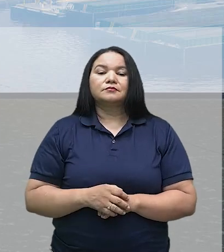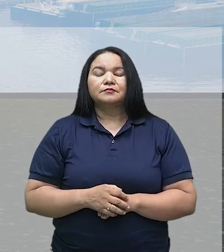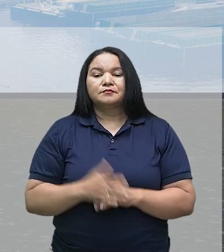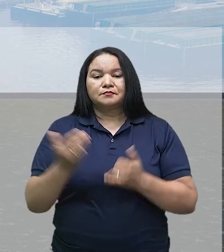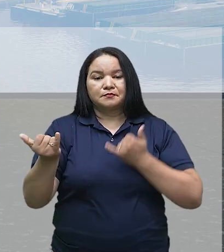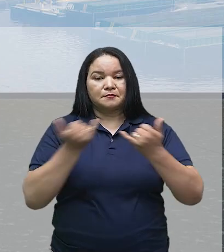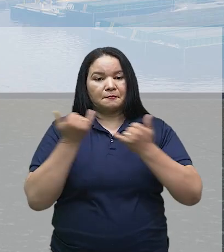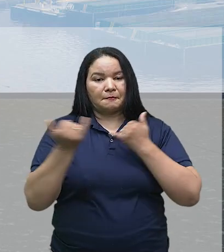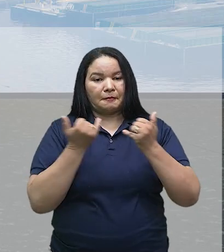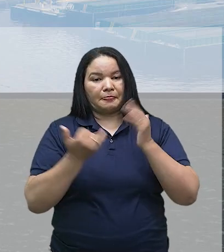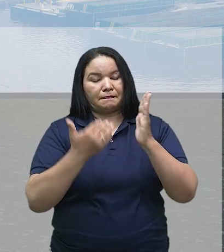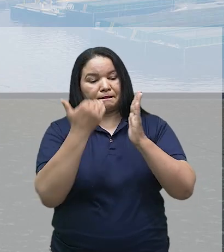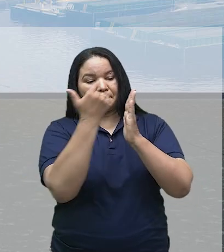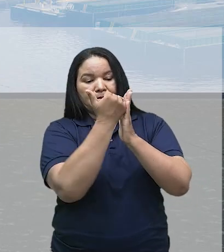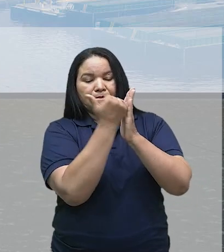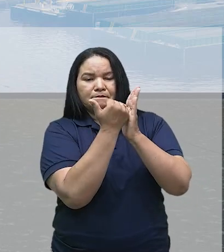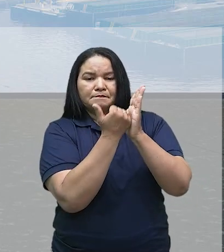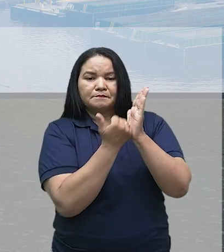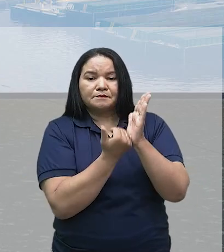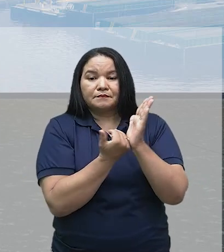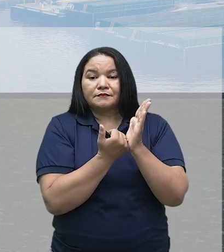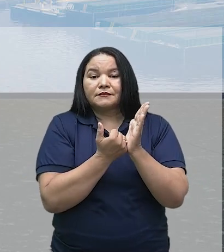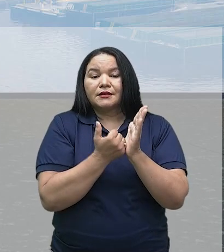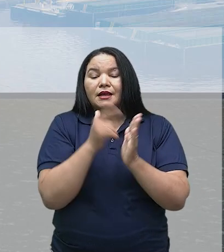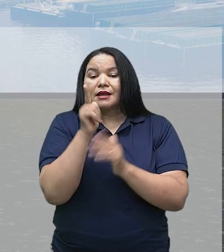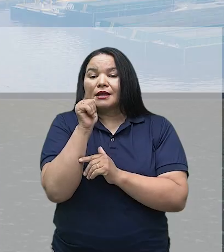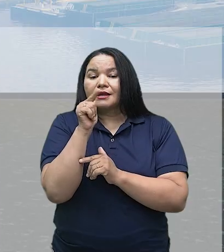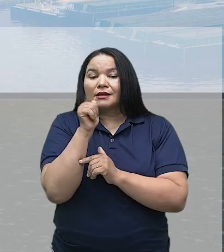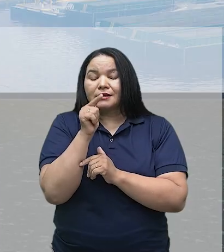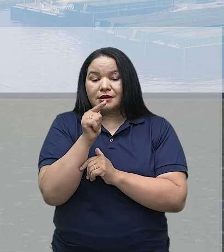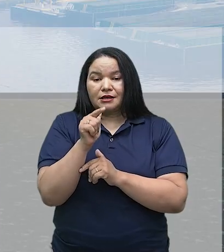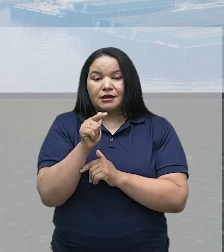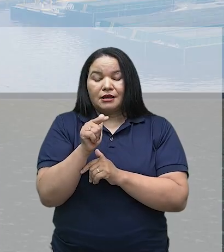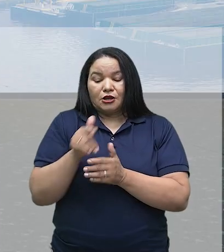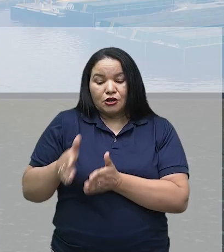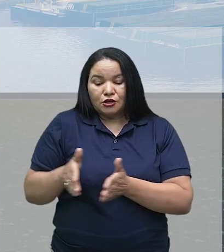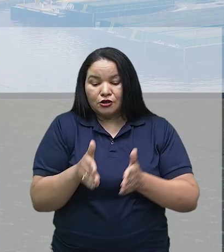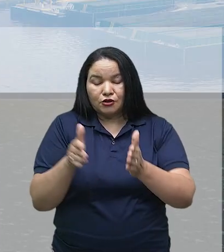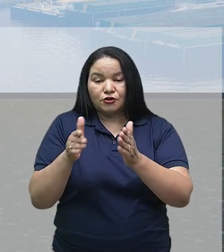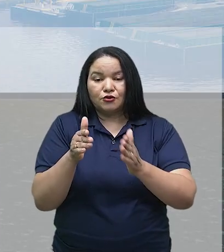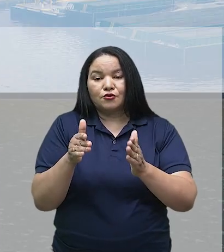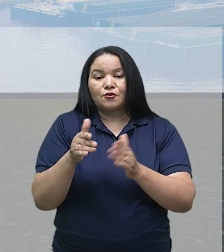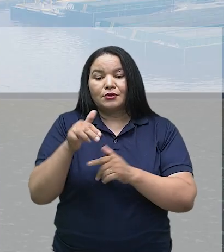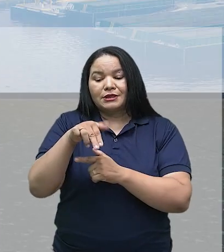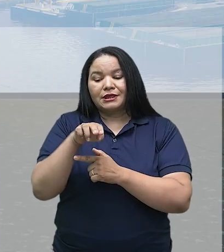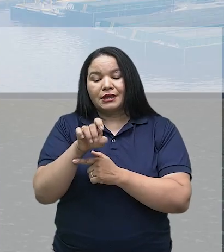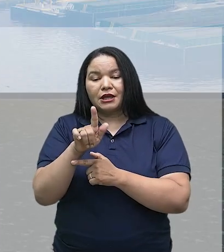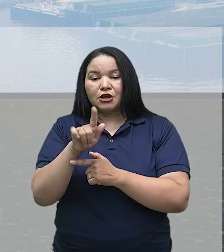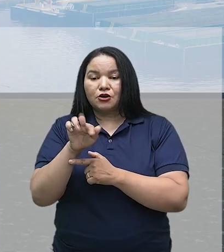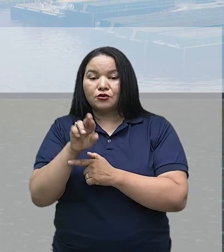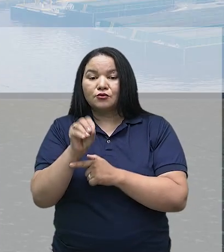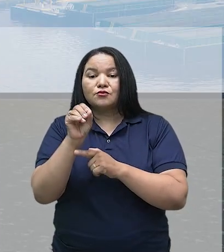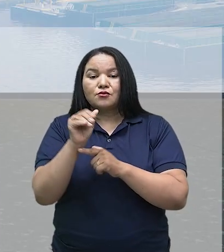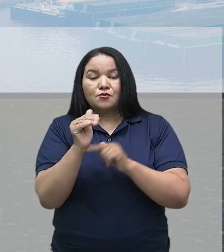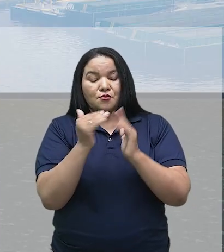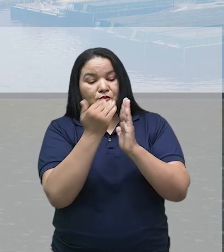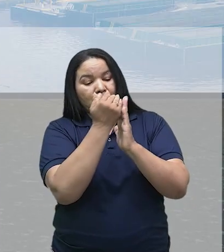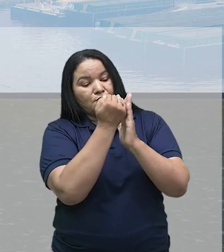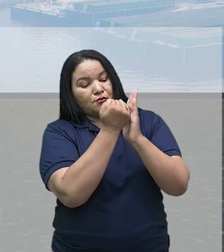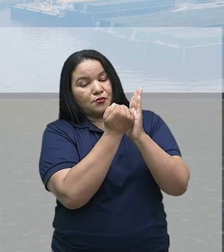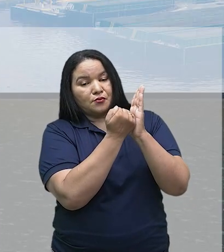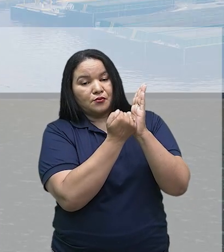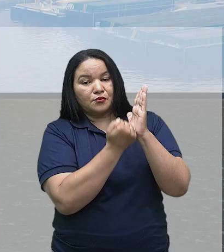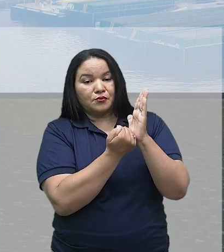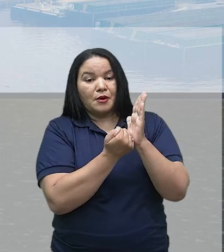registro do nível do Rio Negro representado aqui. E quando ele chegou ali, quando o nível da água do Porto de